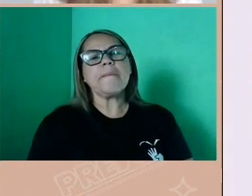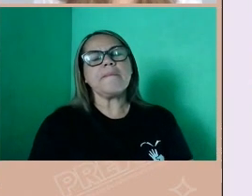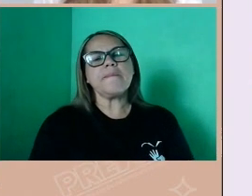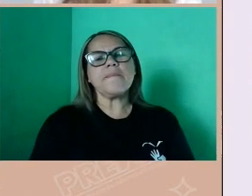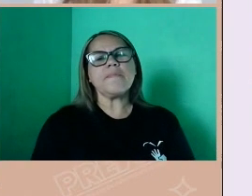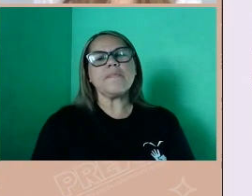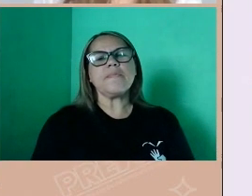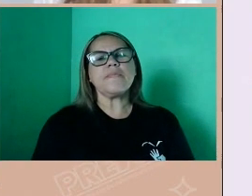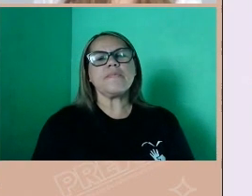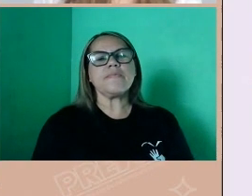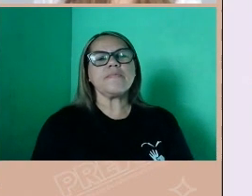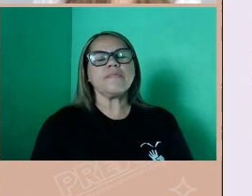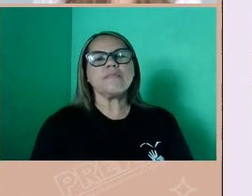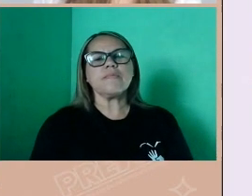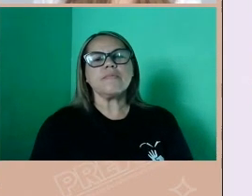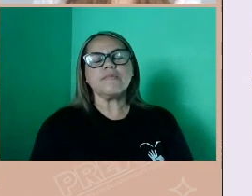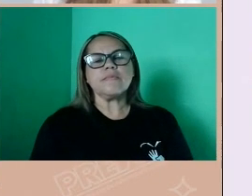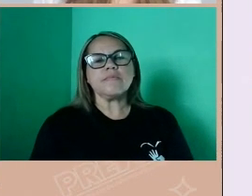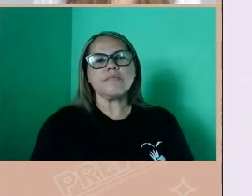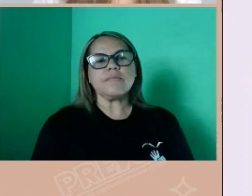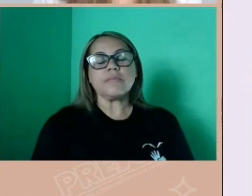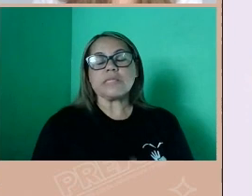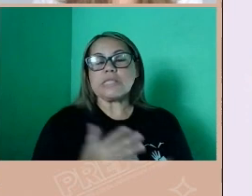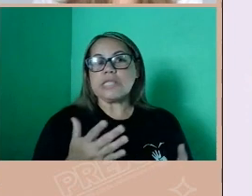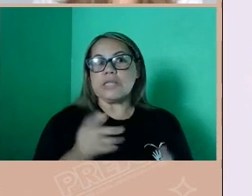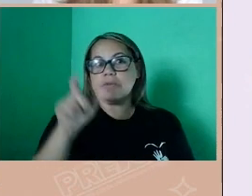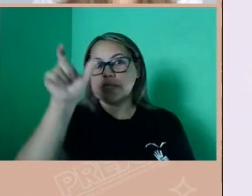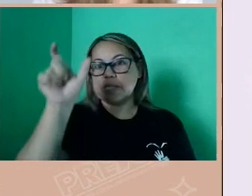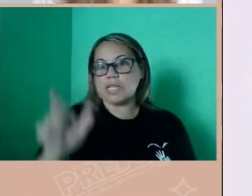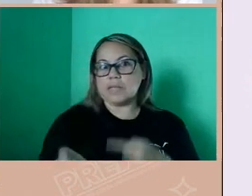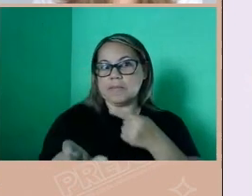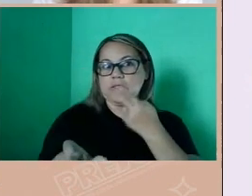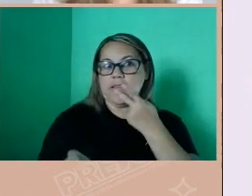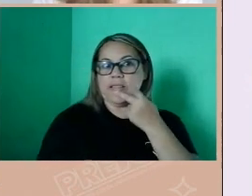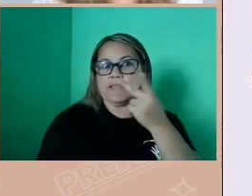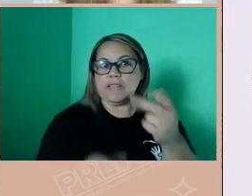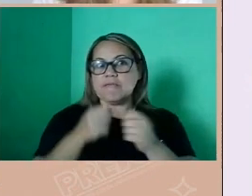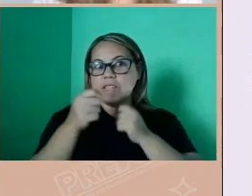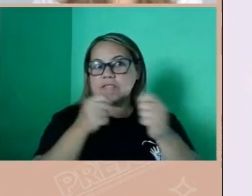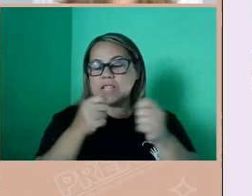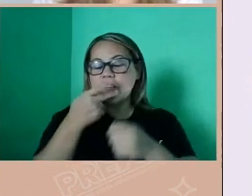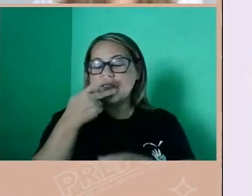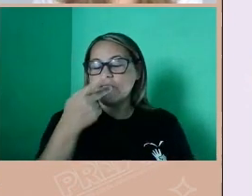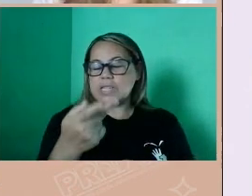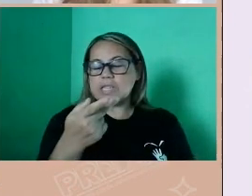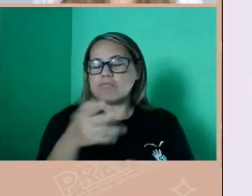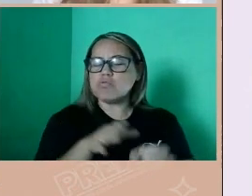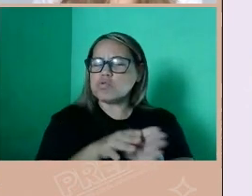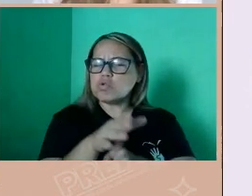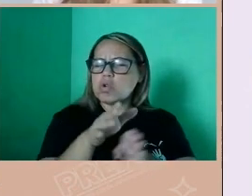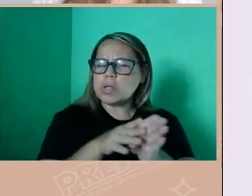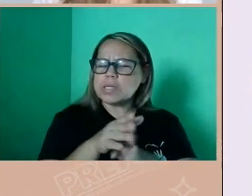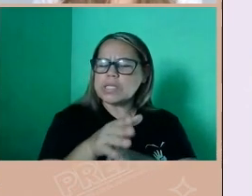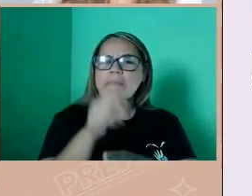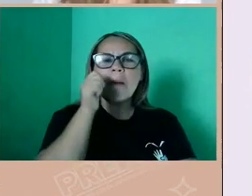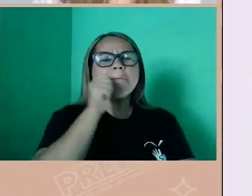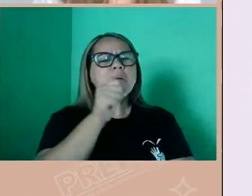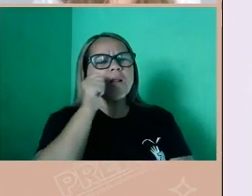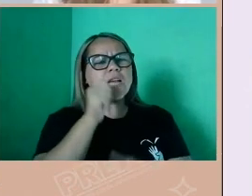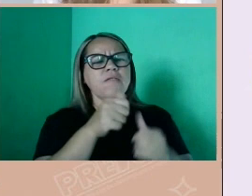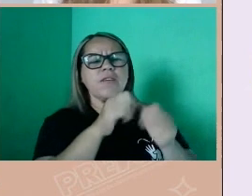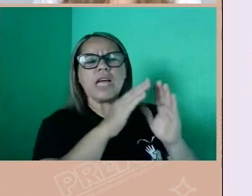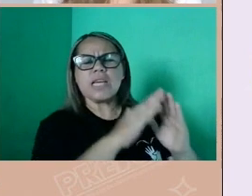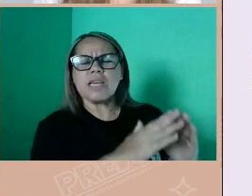ou seja o porta-voz né disse que essa orientação de ficar em casa seria